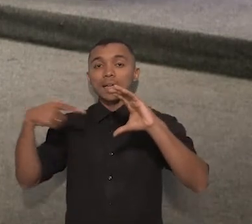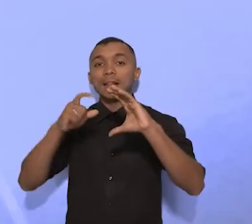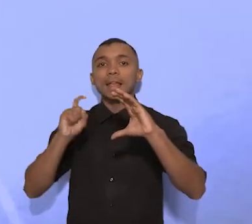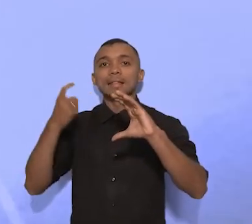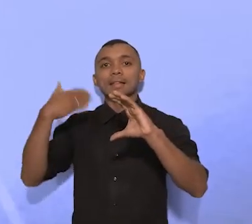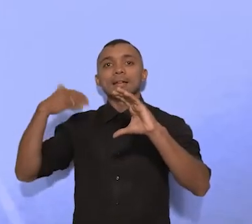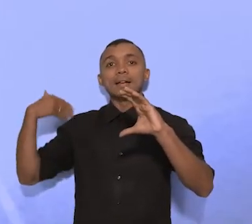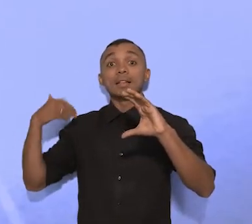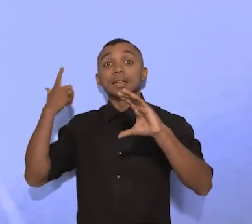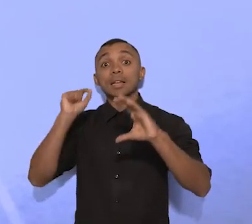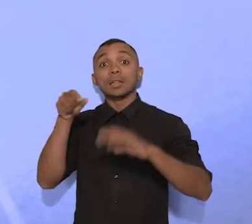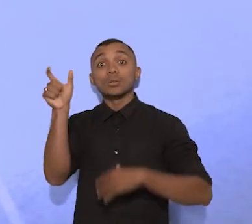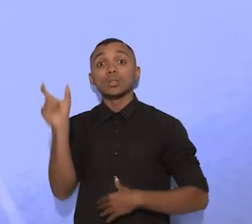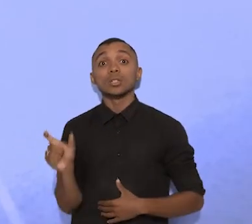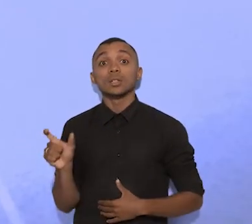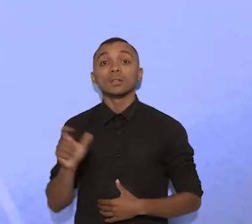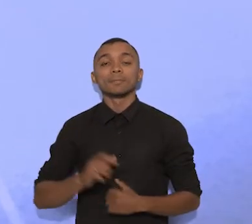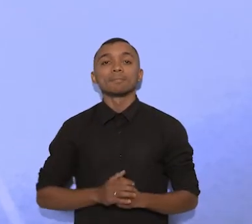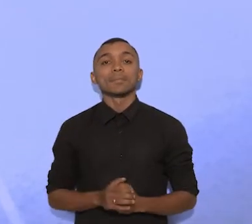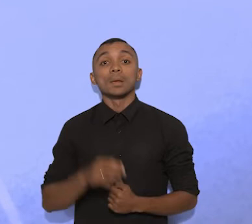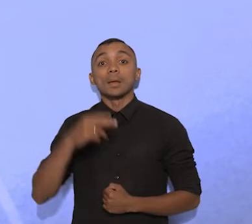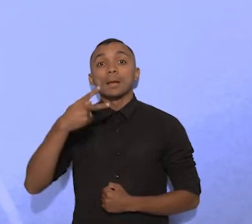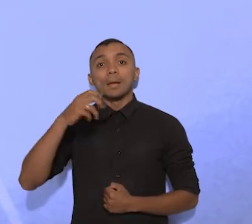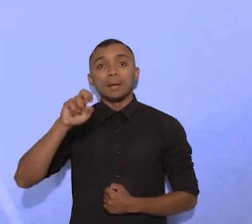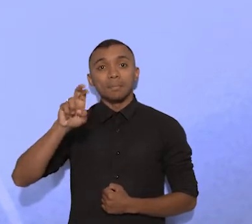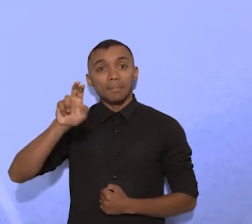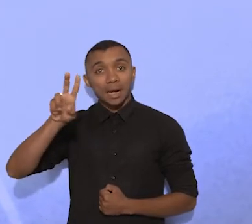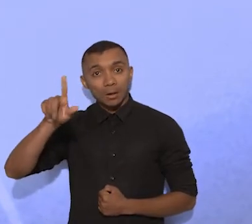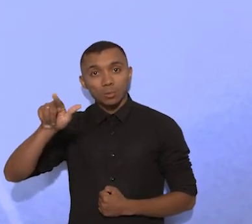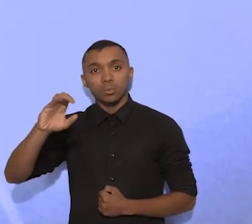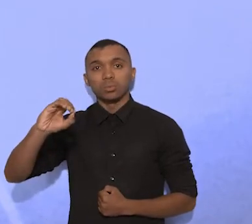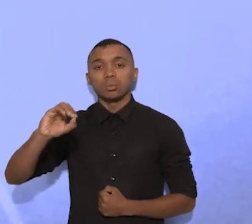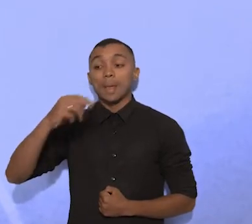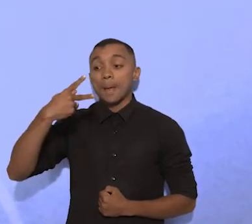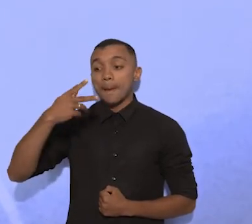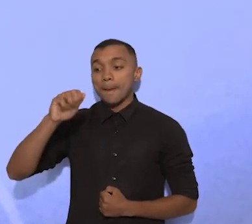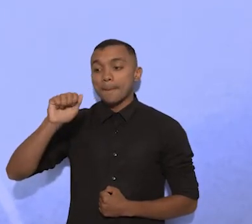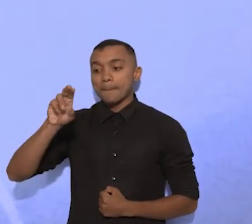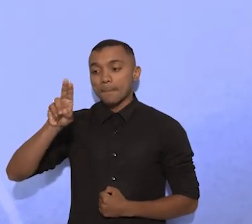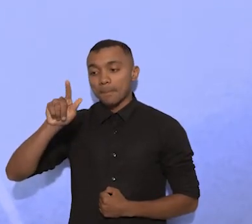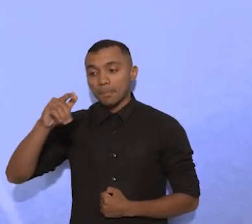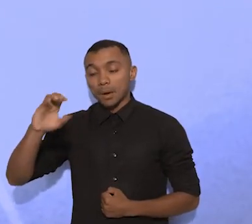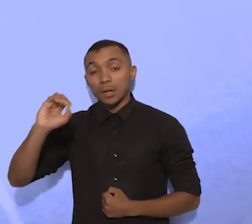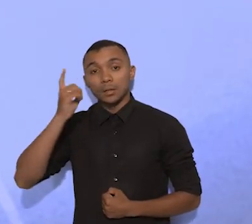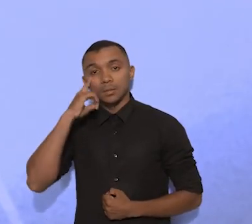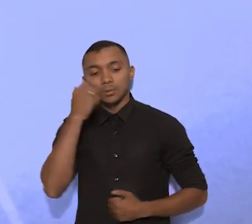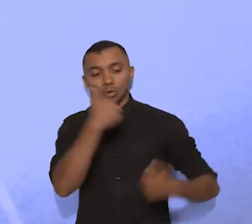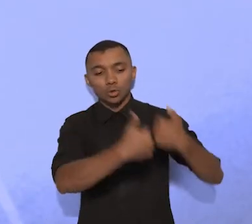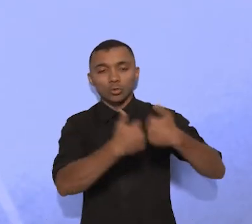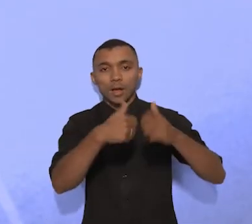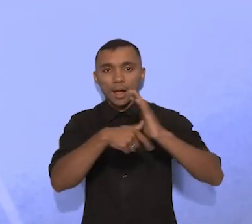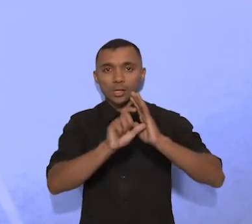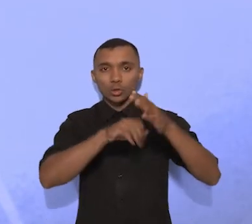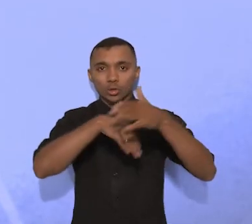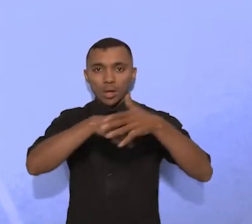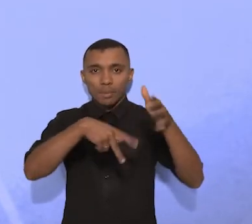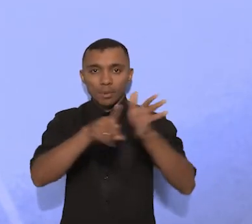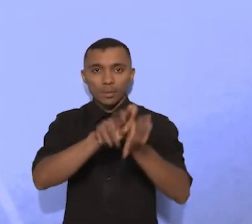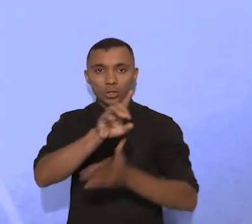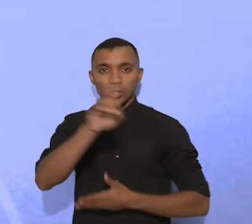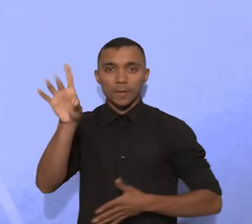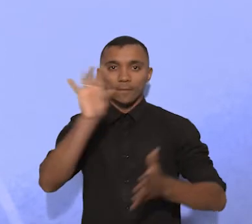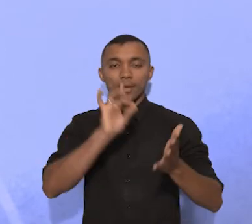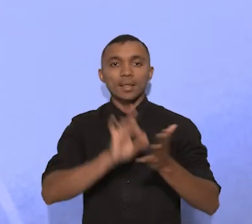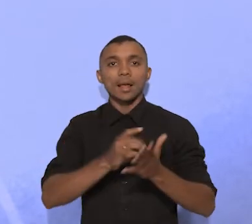Pikachu? Paulo Baia. É difícil um jogador com essas características. É verdade. É um jogador que é lateral direito de origem, mas que nunca